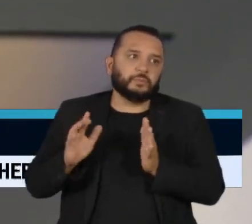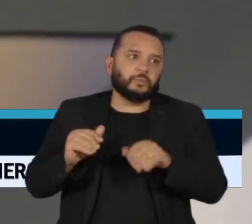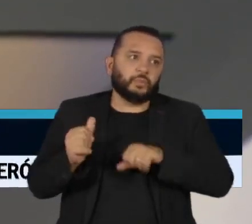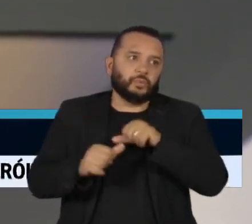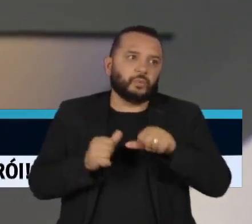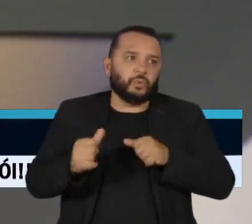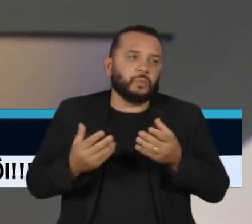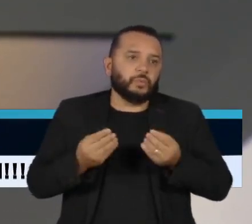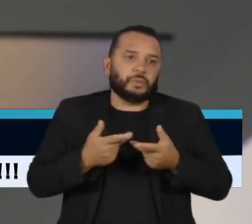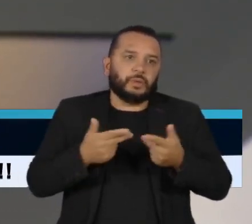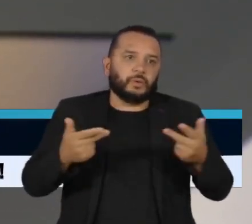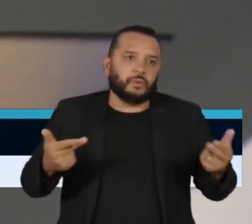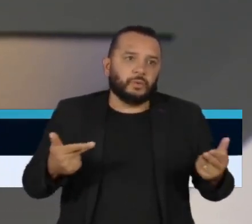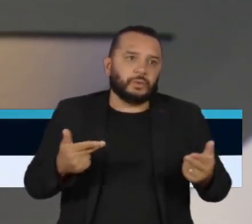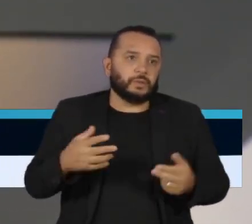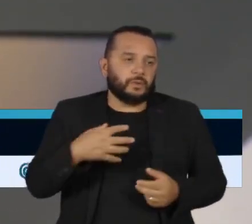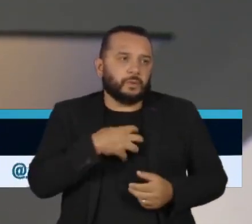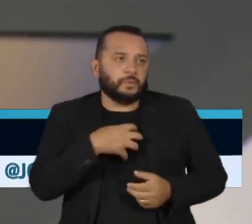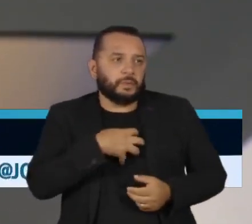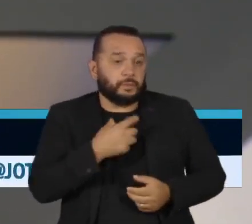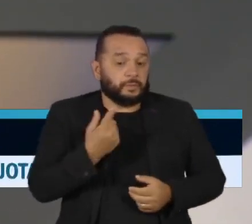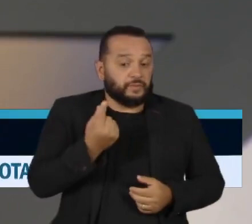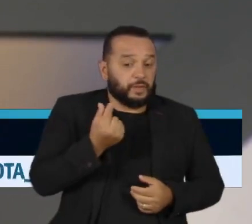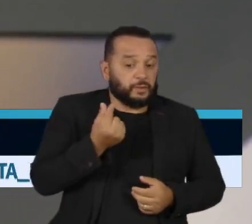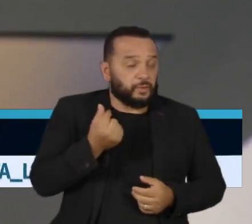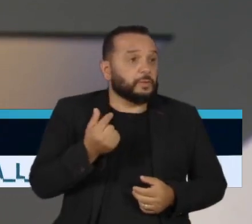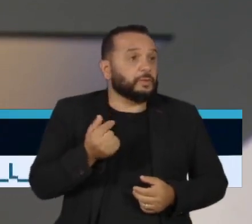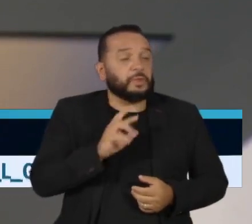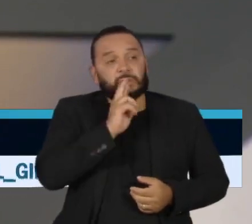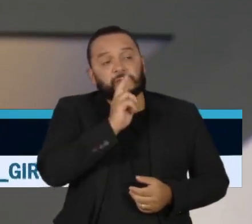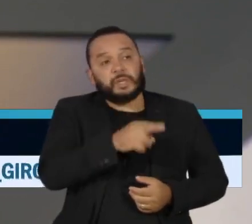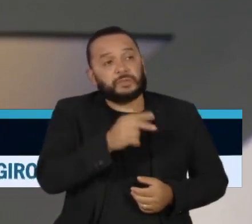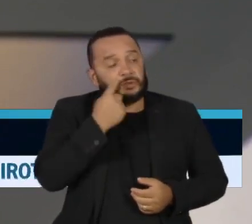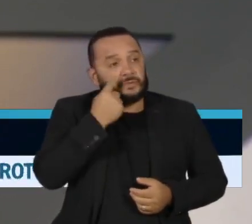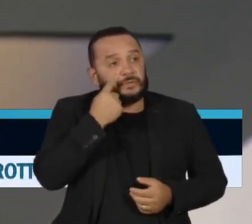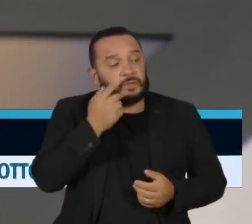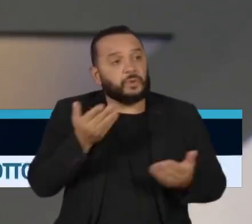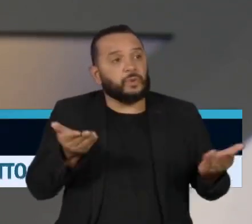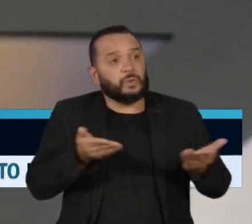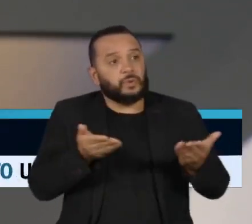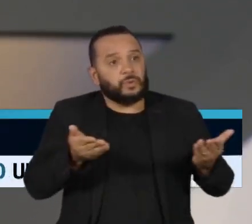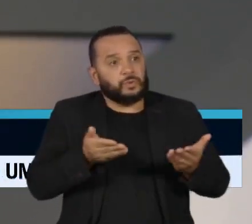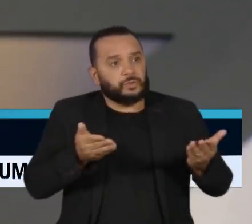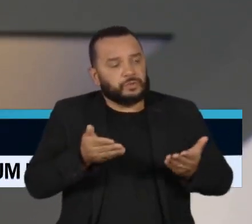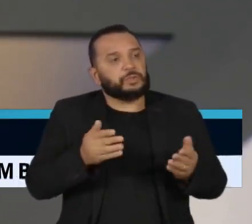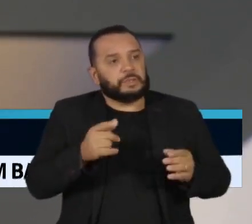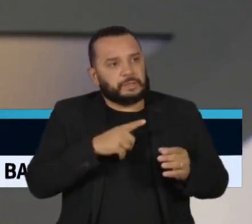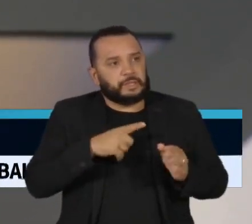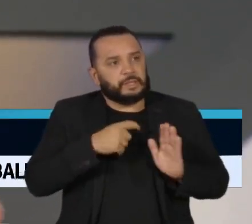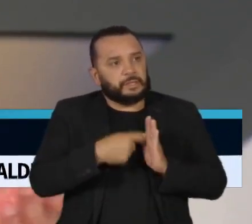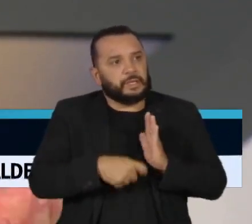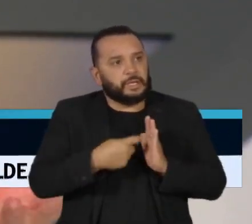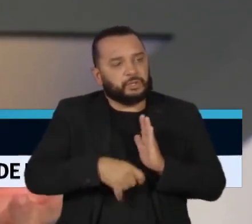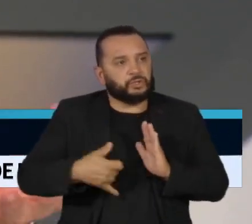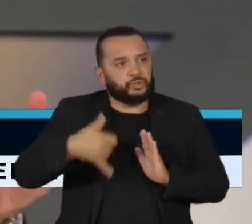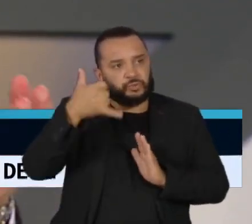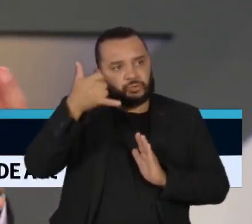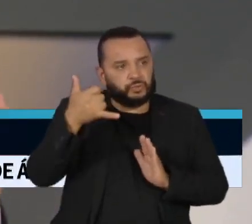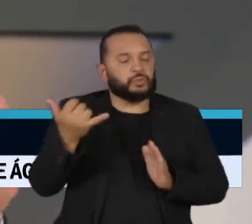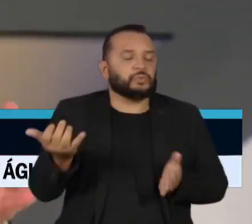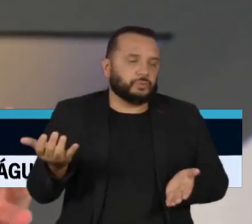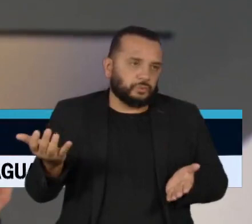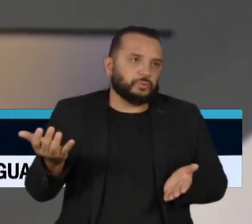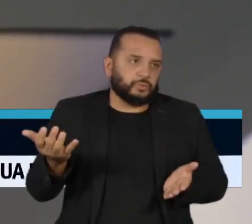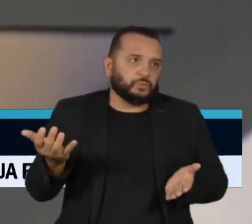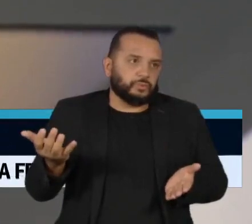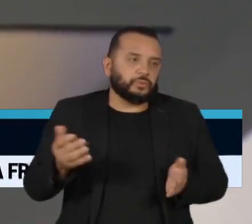ponto de vista do comportamento dos preços resultados que a gente está vendo uma ação coordenada de aumento de taxa de juros por parte